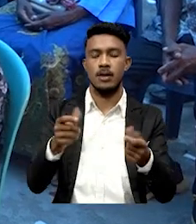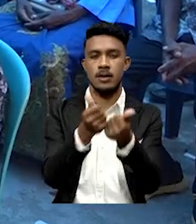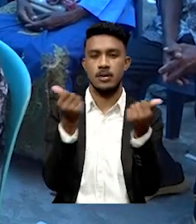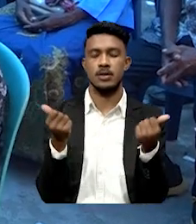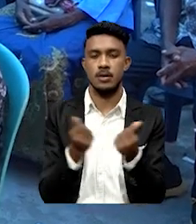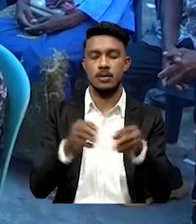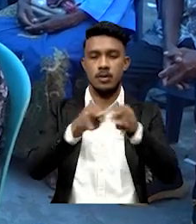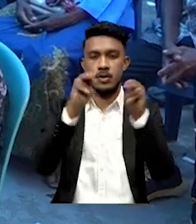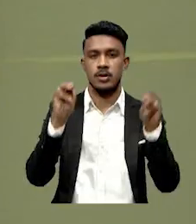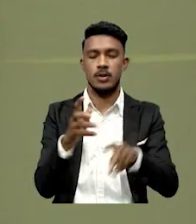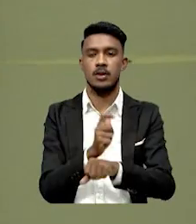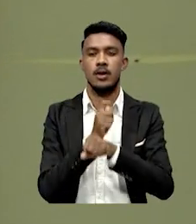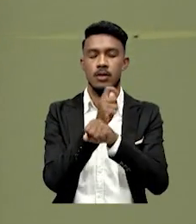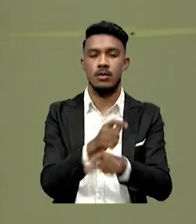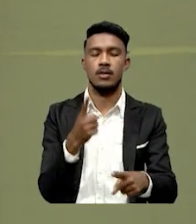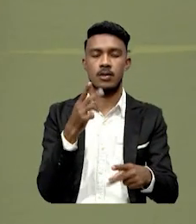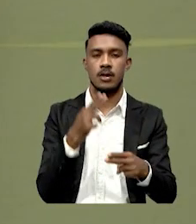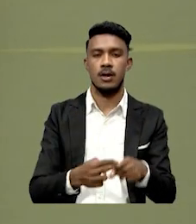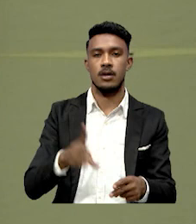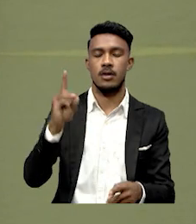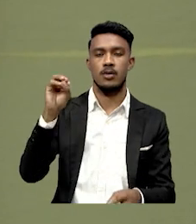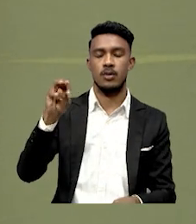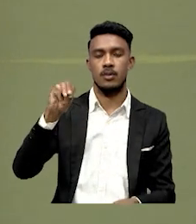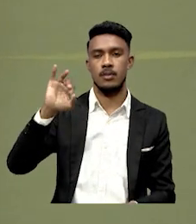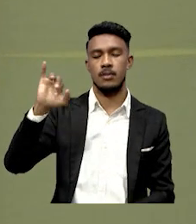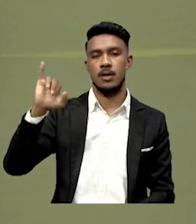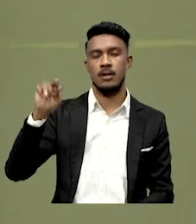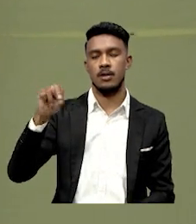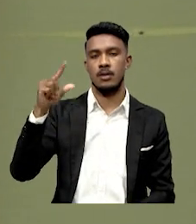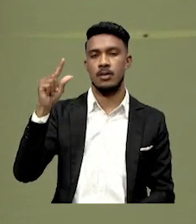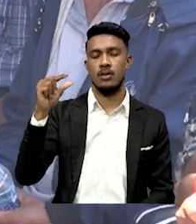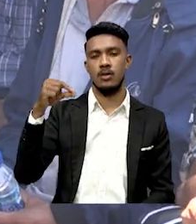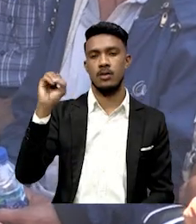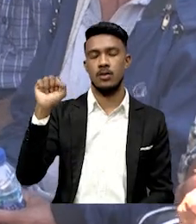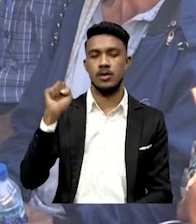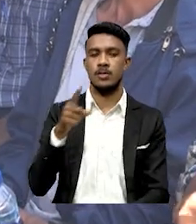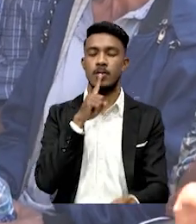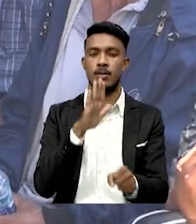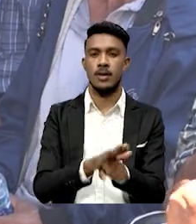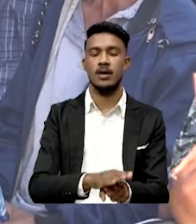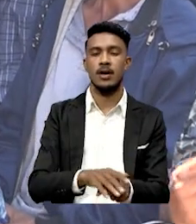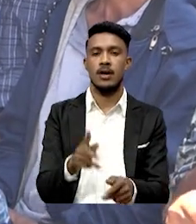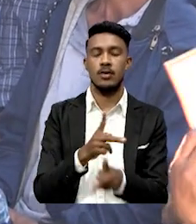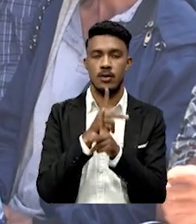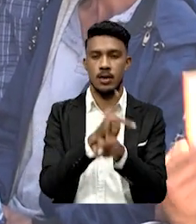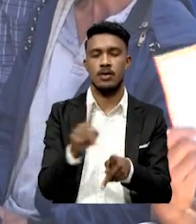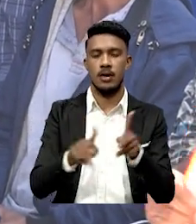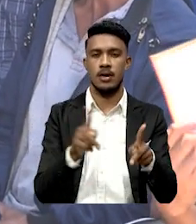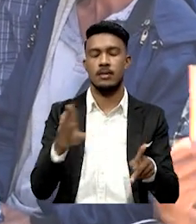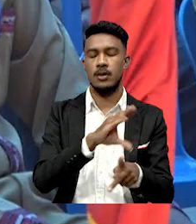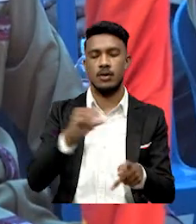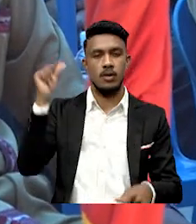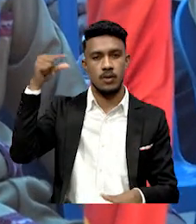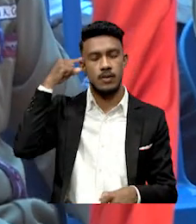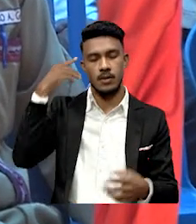município Atauru, Domingo Soares, promete se servir povo Atauru ho digno, lhe russi nia competência, nebe governo concentra